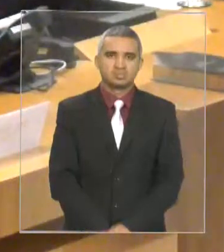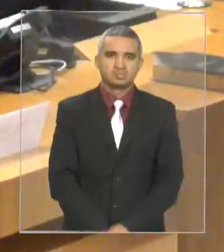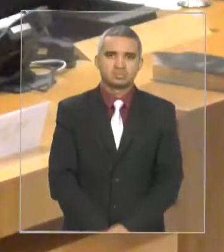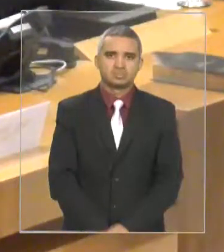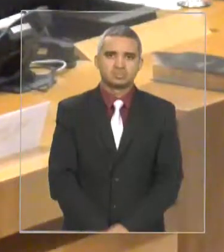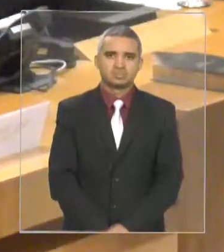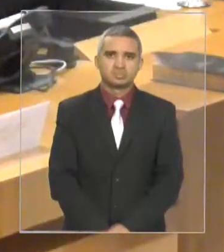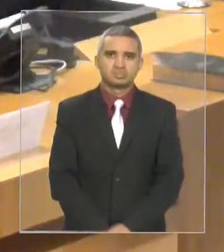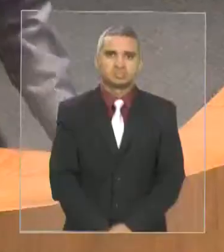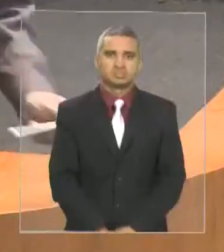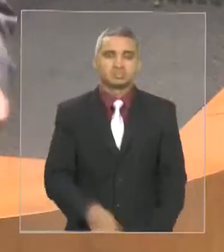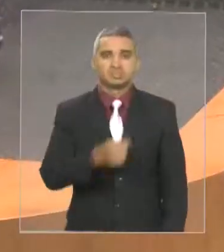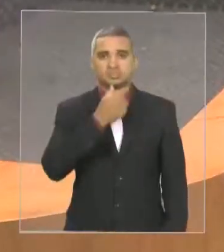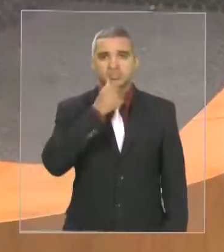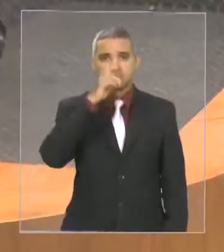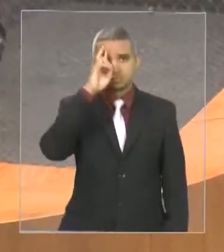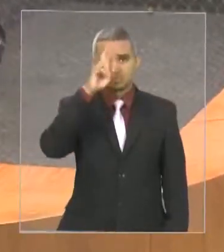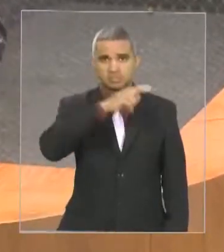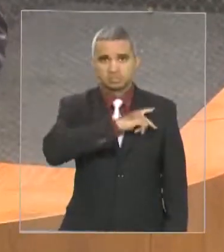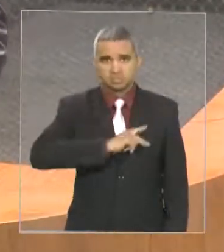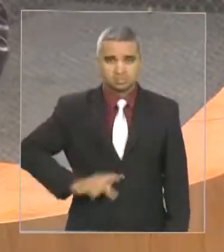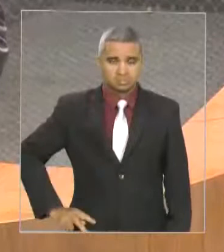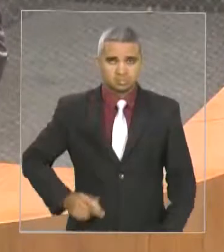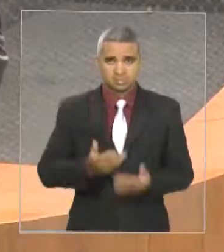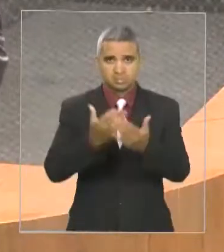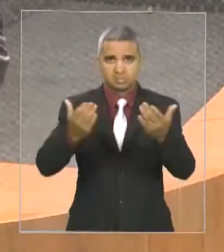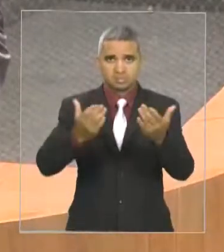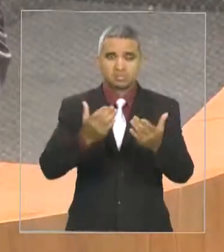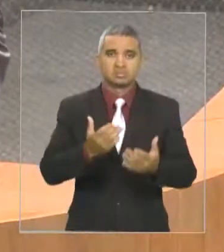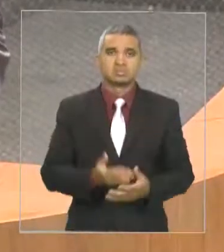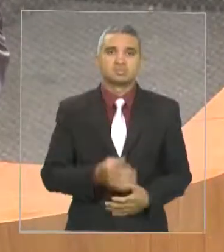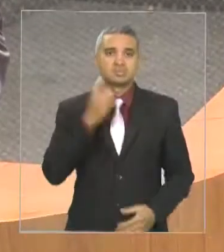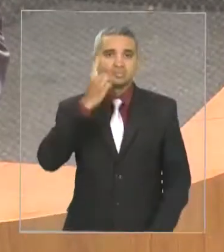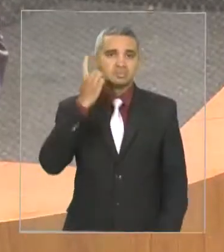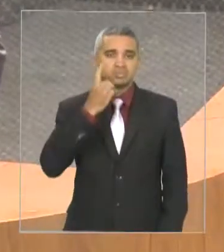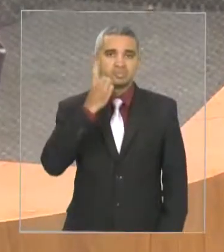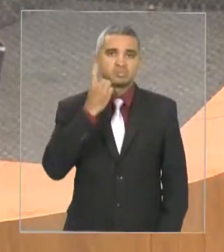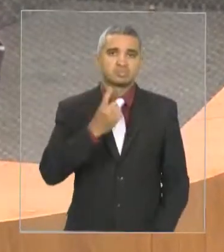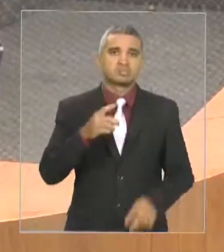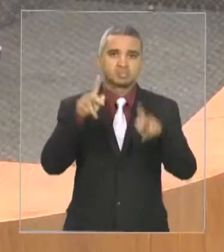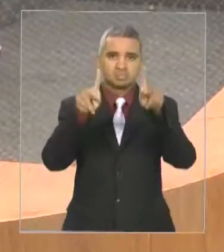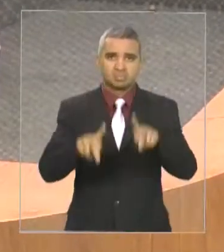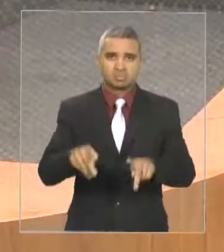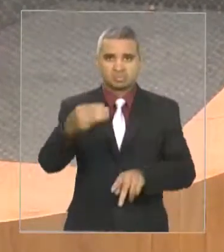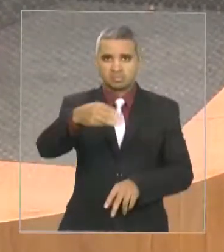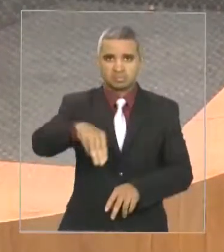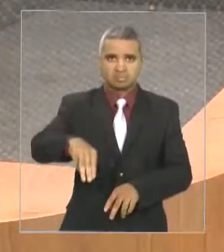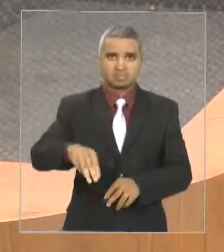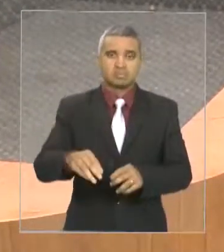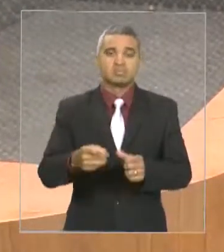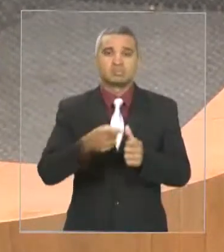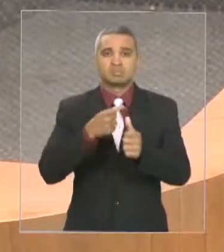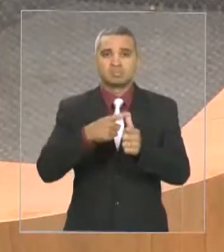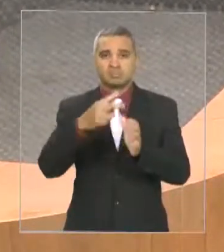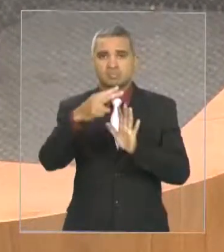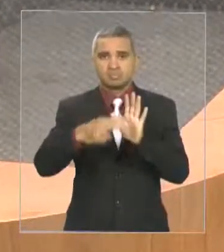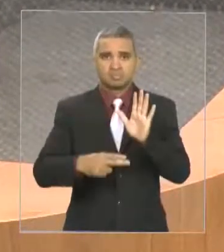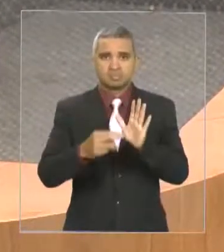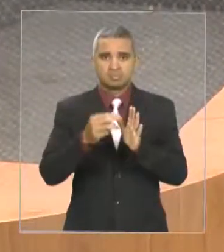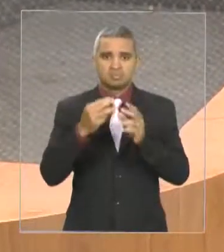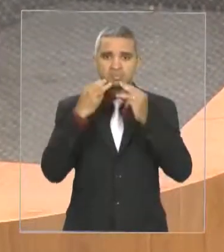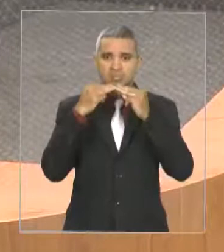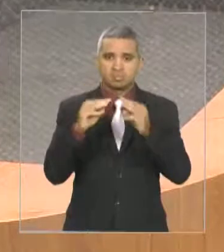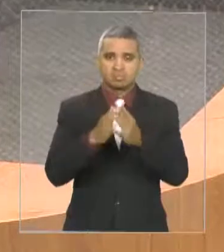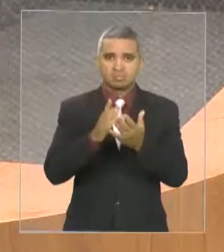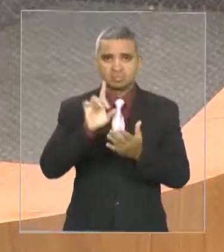Senhor presidente, colegas parlamentares, imprensa, galeria, servidores, povo do Maranhão, queria ler inicialmente a mensagem da Bíblia aqui, pastor.